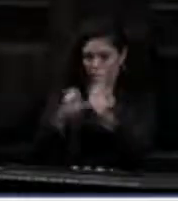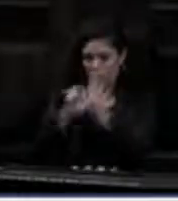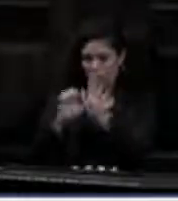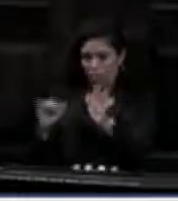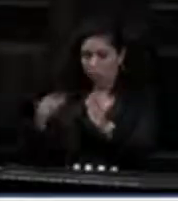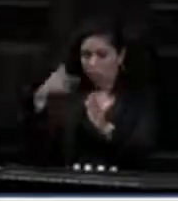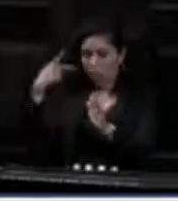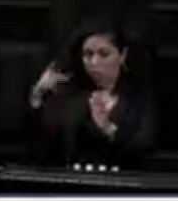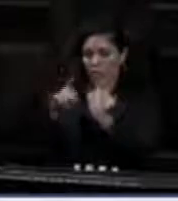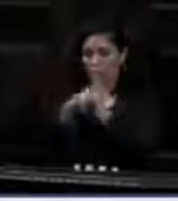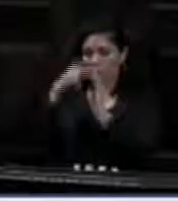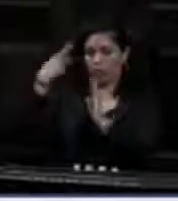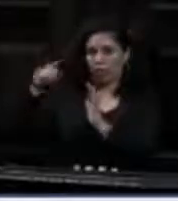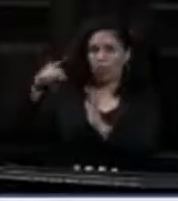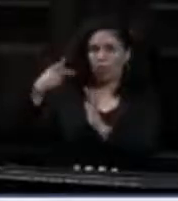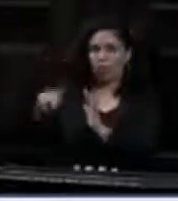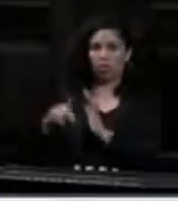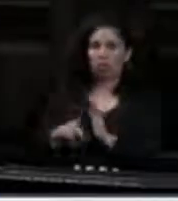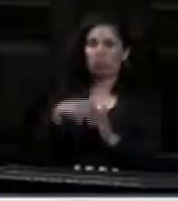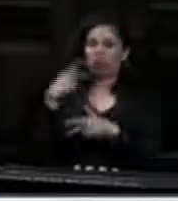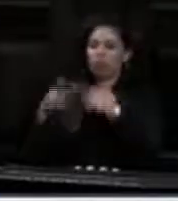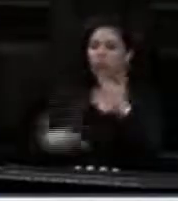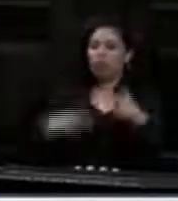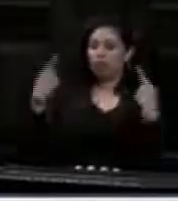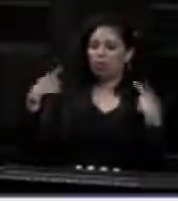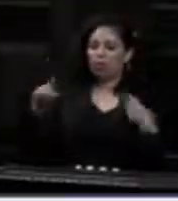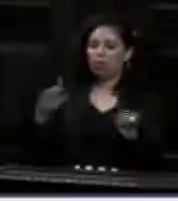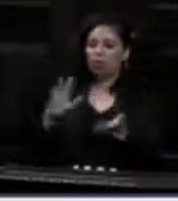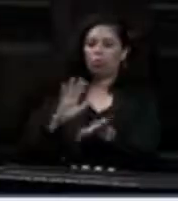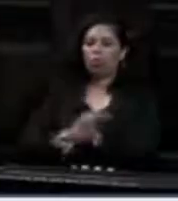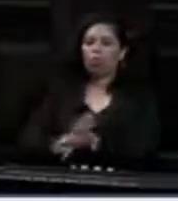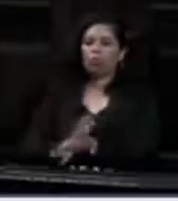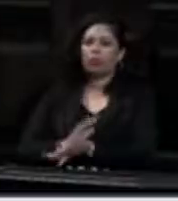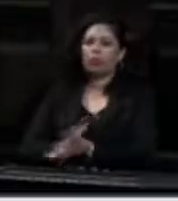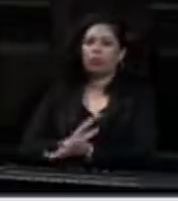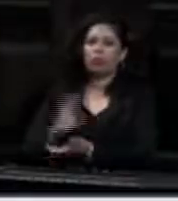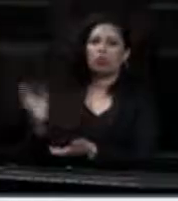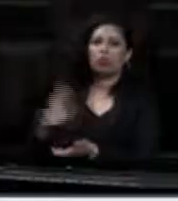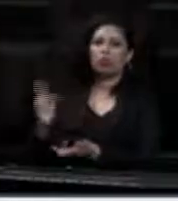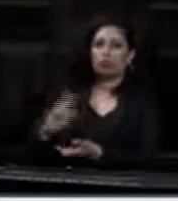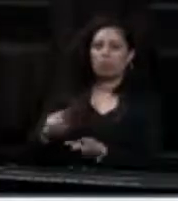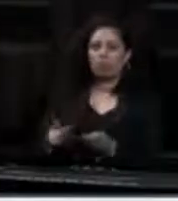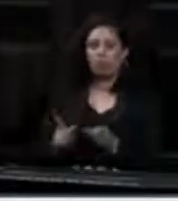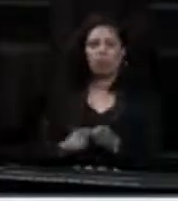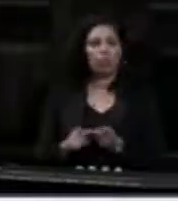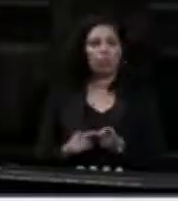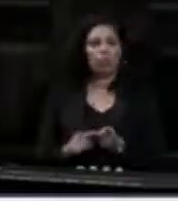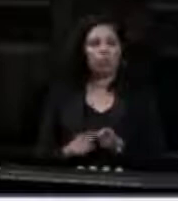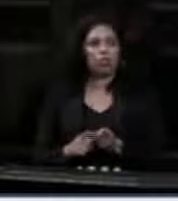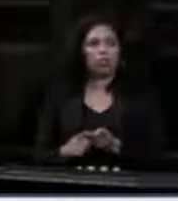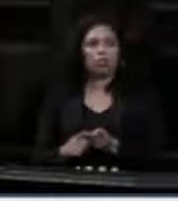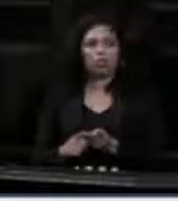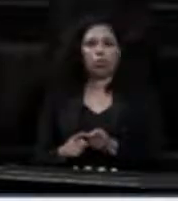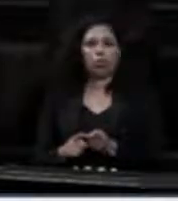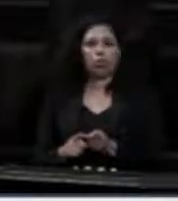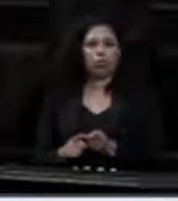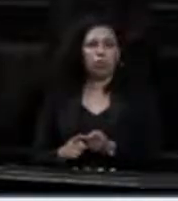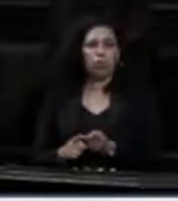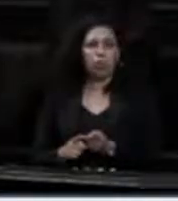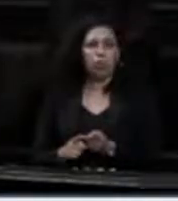sentido de combate à intolerância religiosa, e apresentei a segunda lei, que é o Dia do Samurai. Aliás, diga-se de